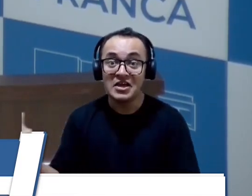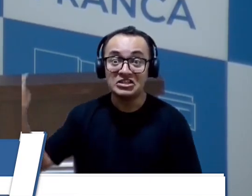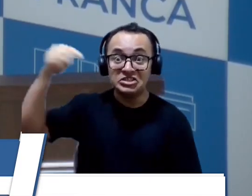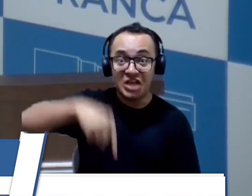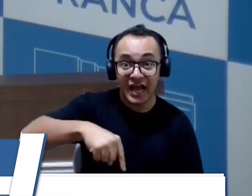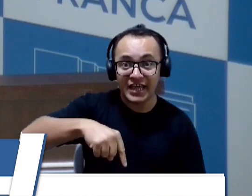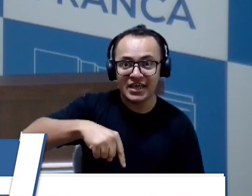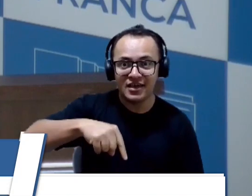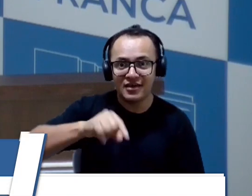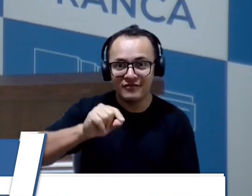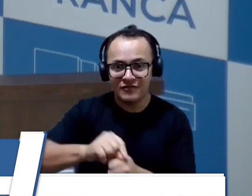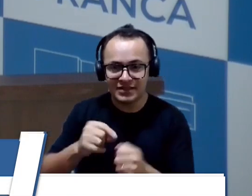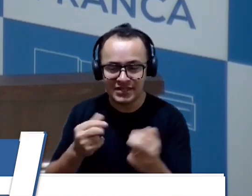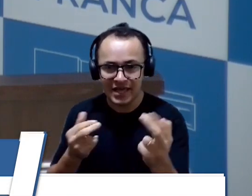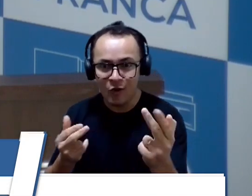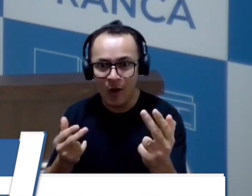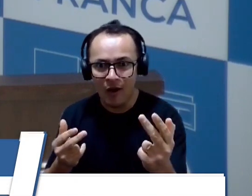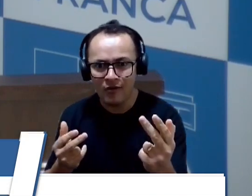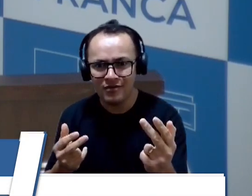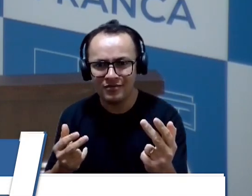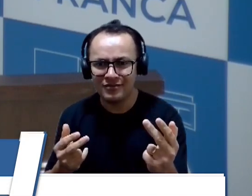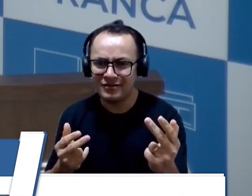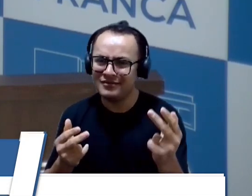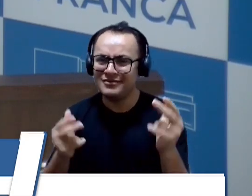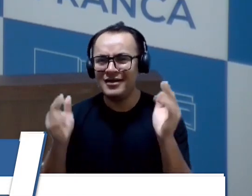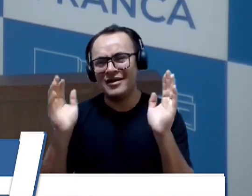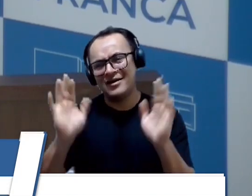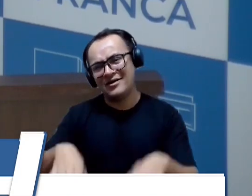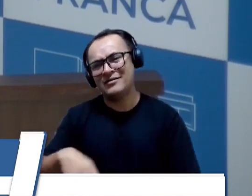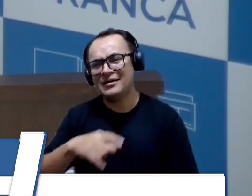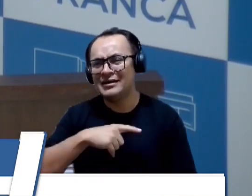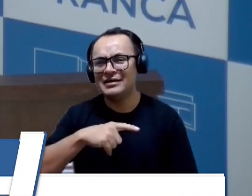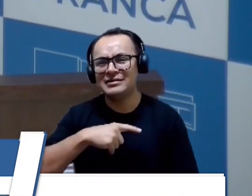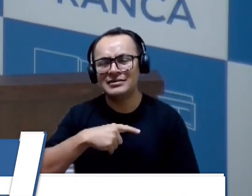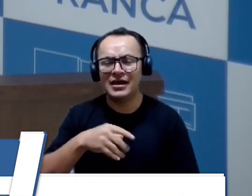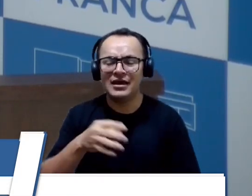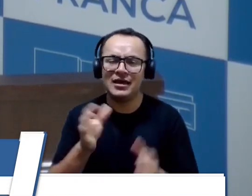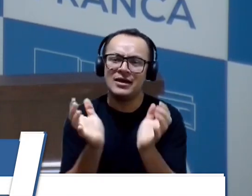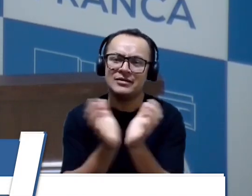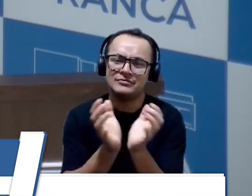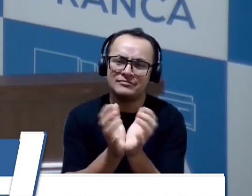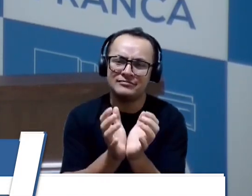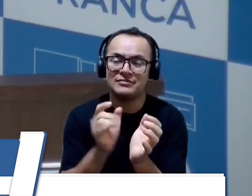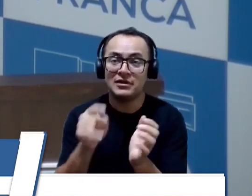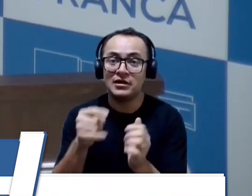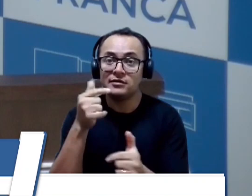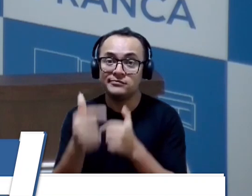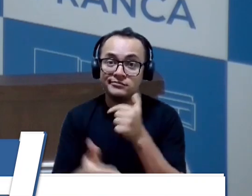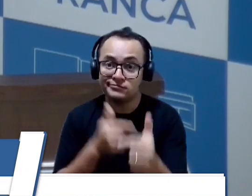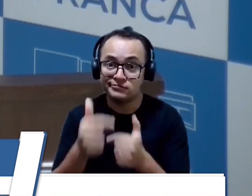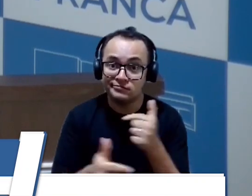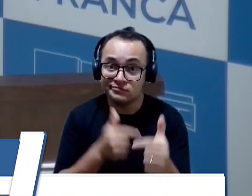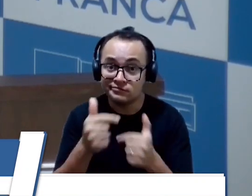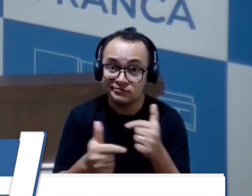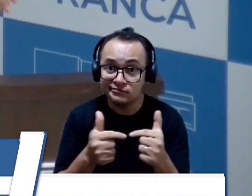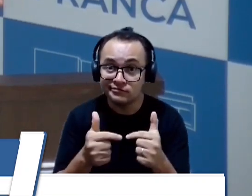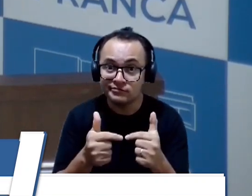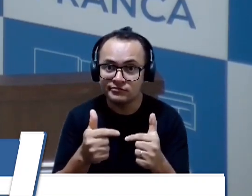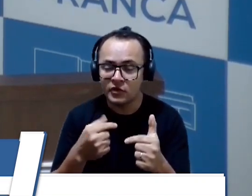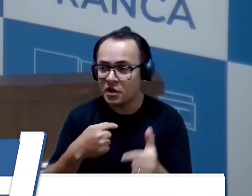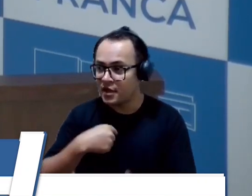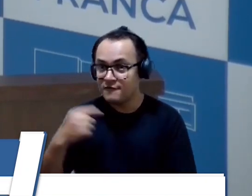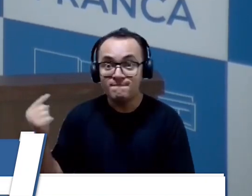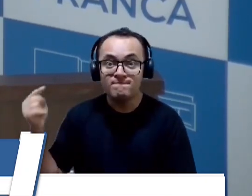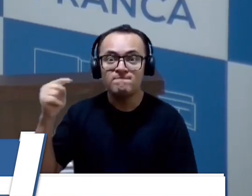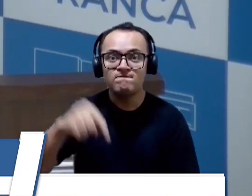coisa. Como temos colegas que quando chegou aqui, eu vou fazer, mas viu